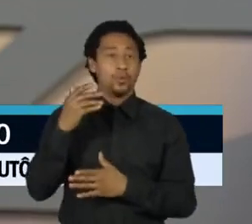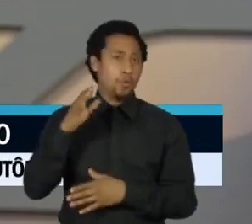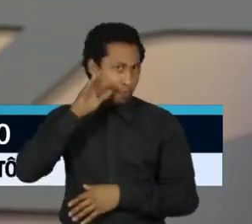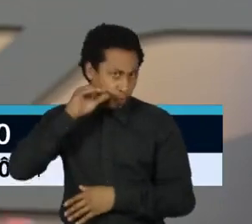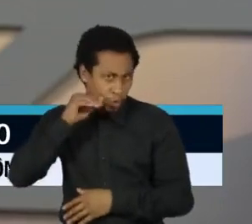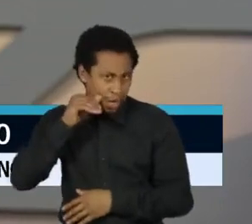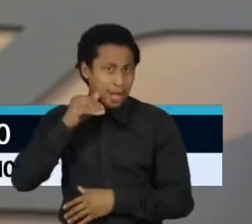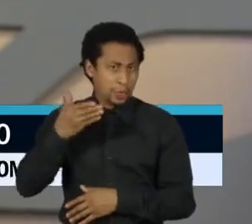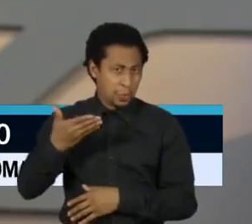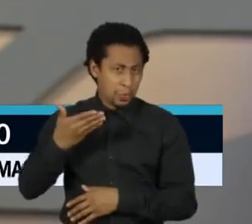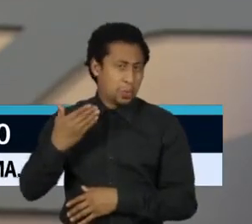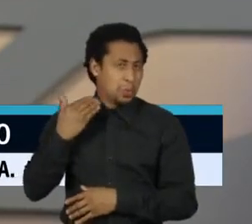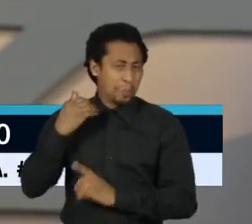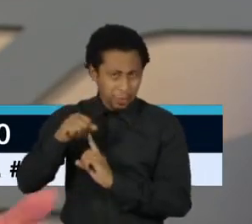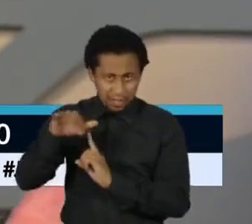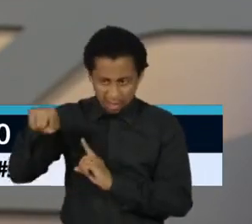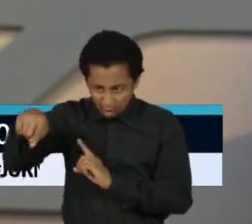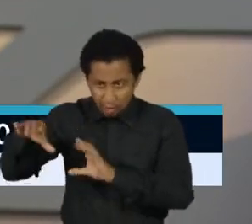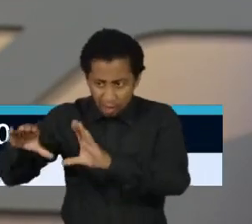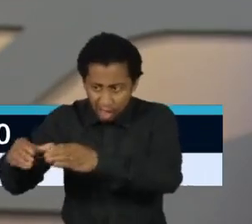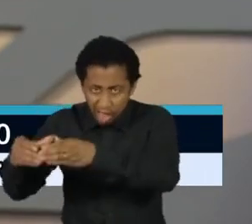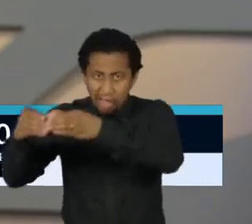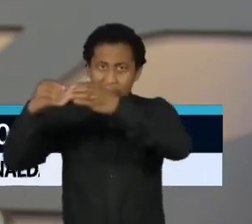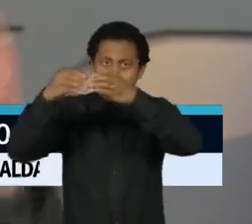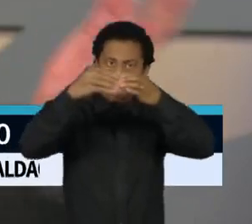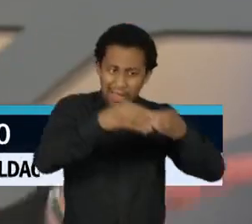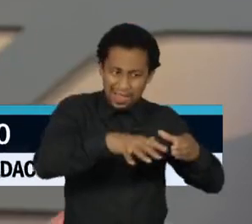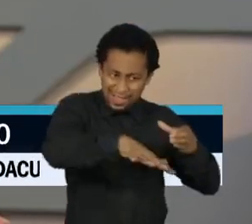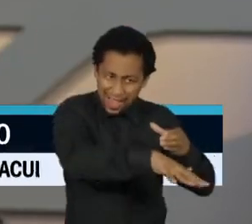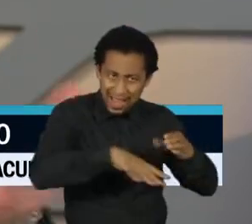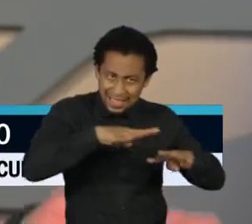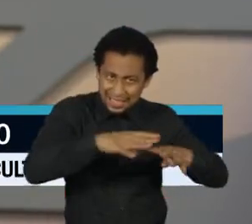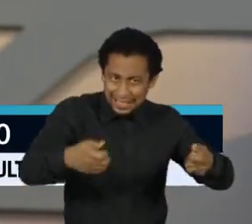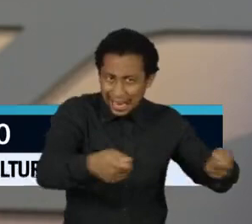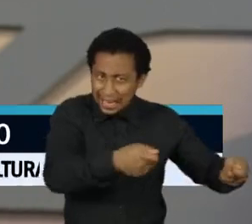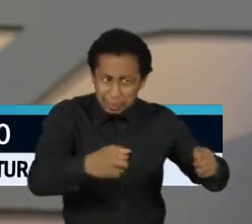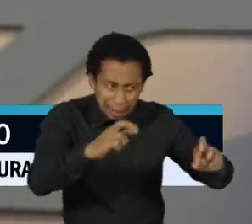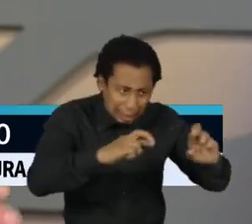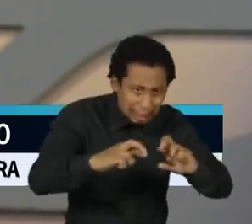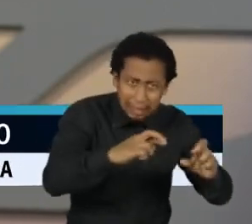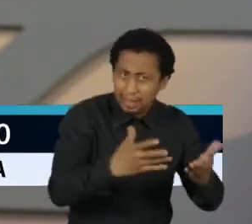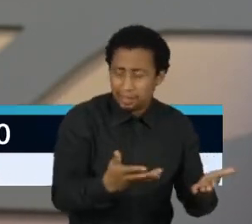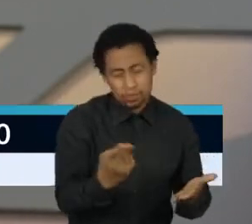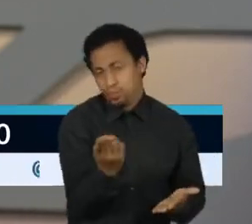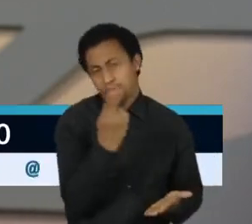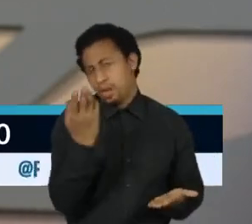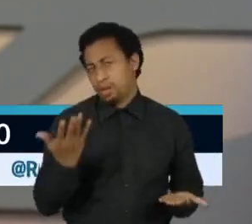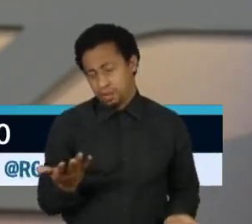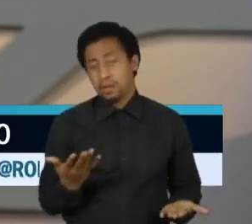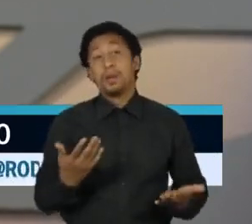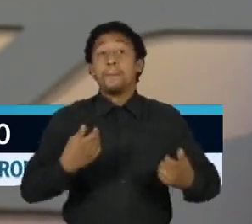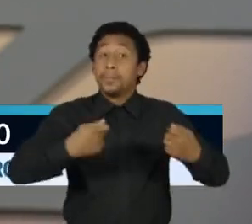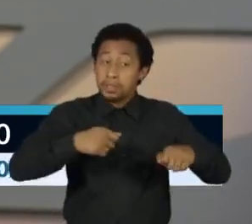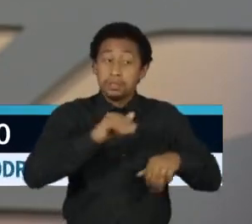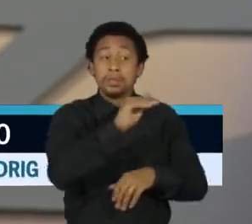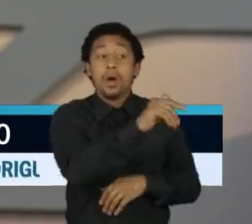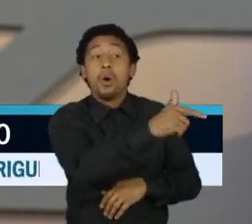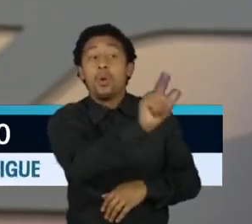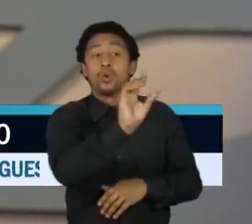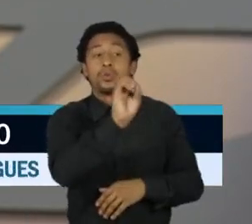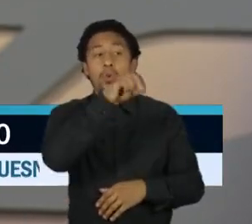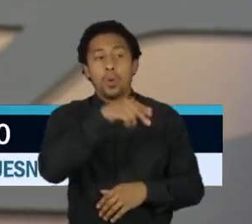garimpo. Já tem, né? Você tem o Ministério das Minas e Energia, quer dizer, não chama mais Ministério das Minas e Energia. Mas, enfim, tem toda uma burocracia que